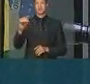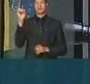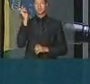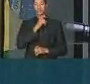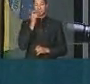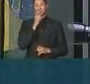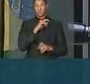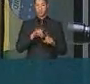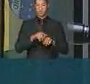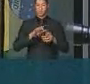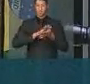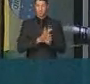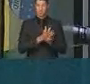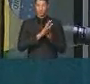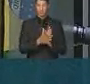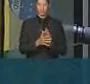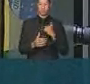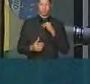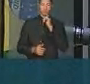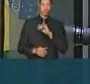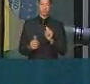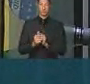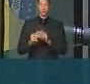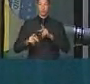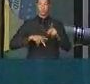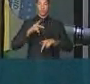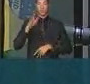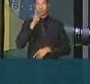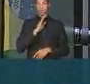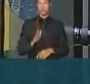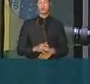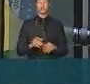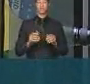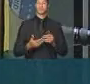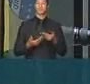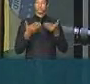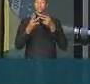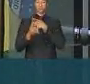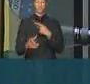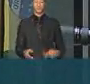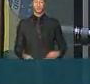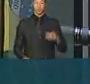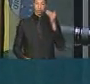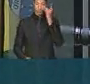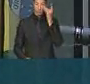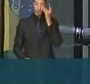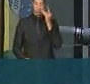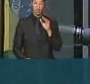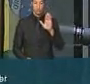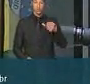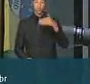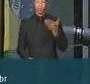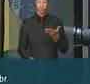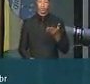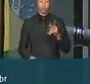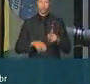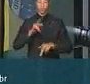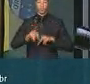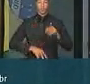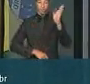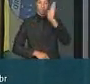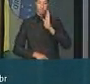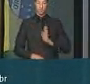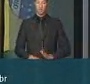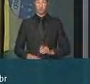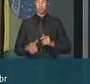mentira e de tortura eu diria com o povo brasileiro protagonizada pela presidente Dilma quando o povo